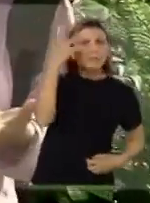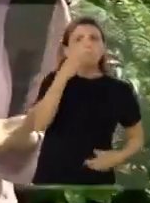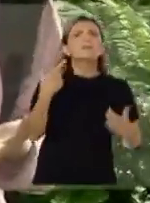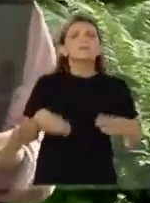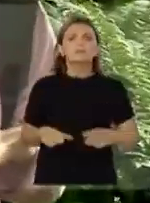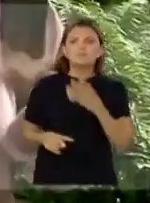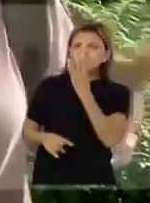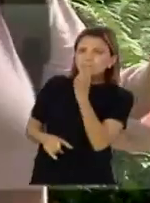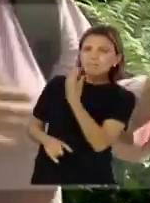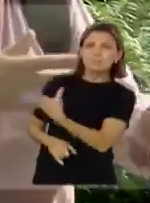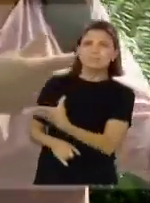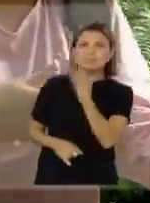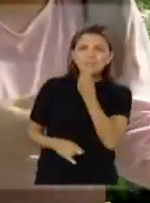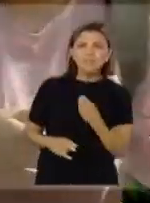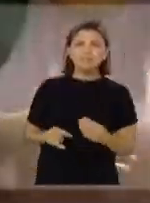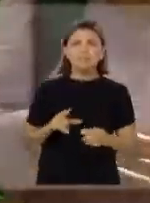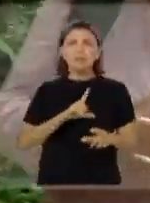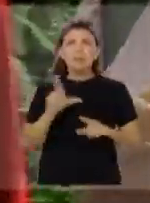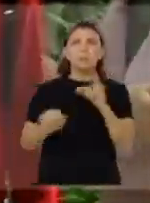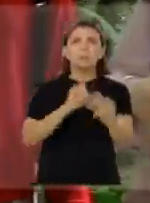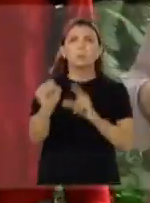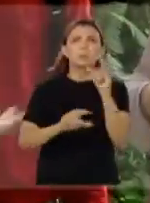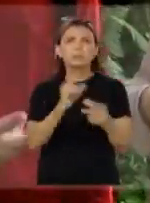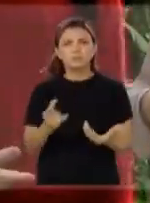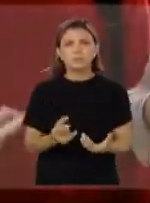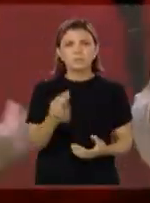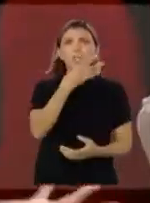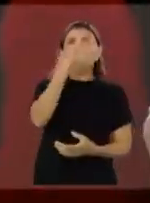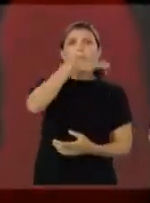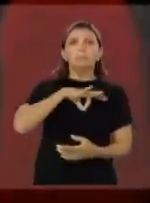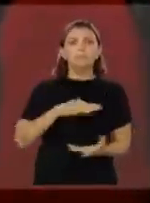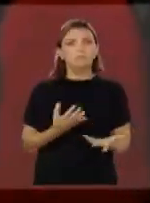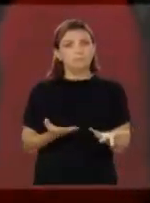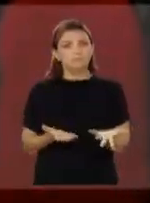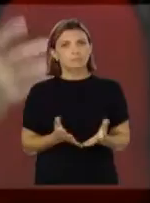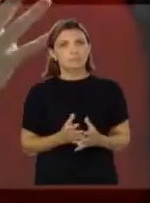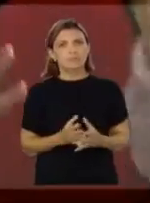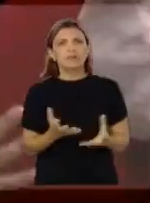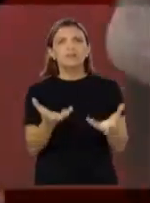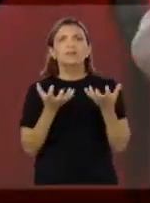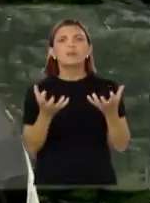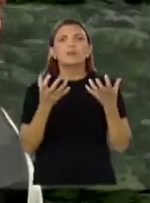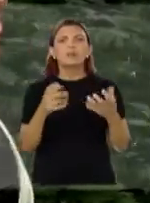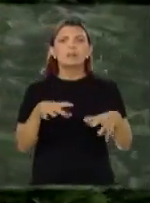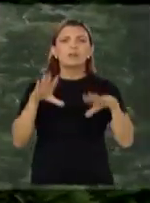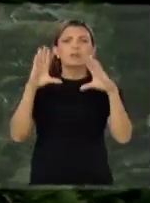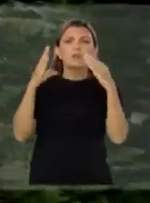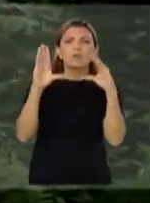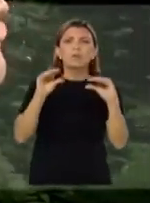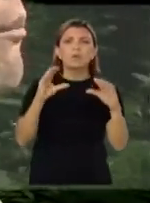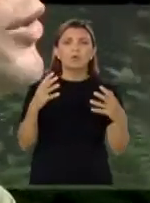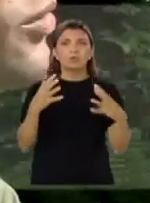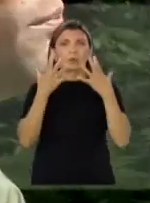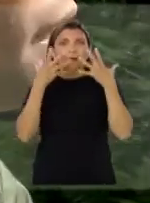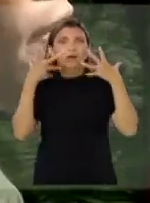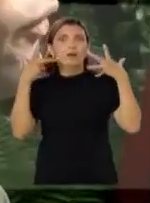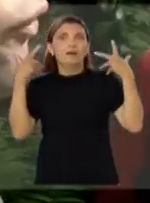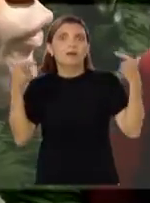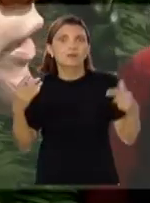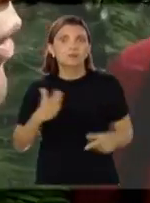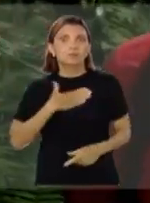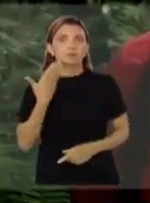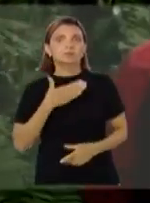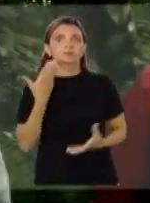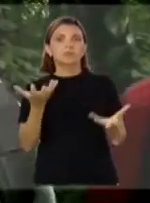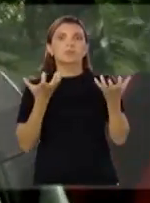Atlântica aquele macaquinho lindo por você não fica quieta assim você não espanta os bichos fofinhos não engole mosquito Ah podia parecer um bicho bem